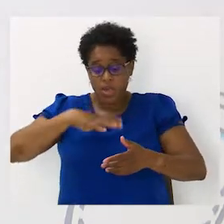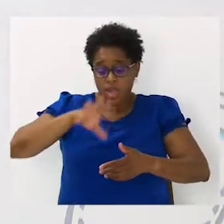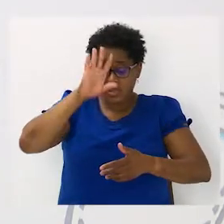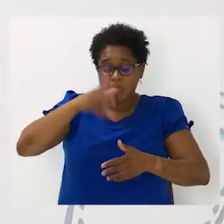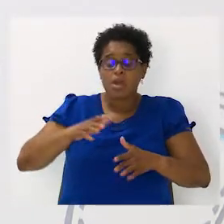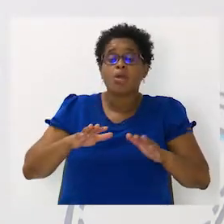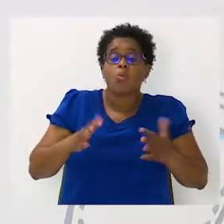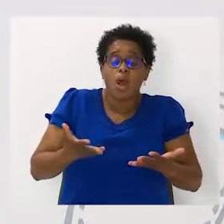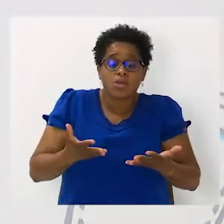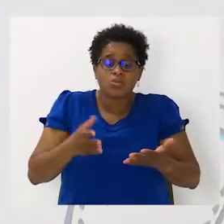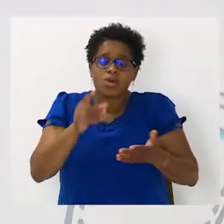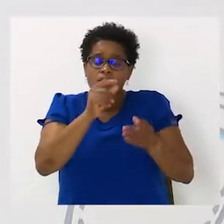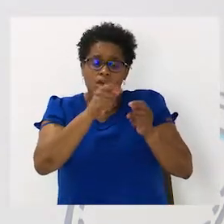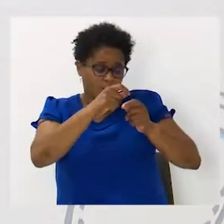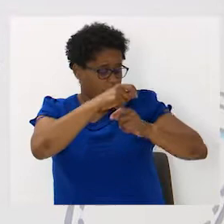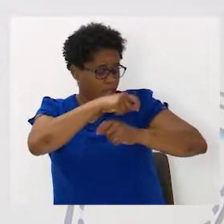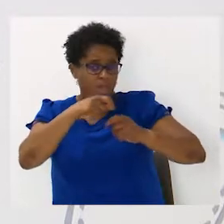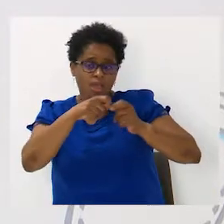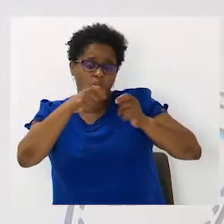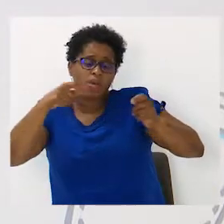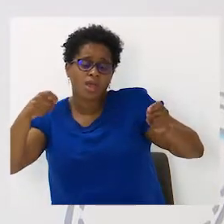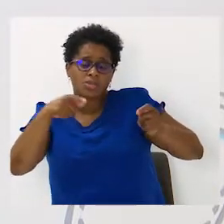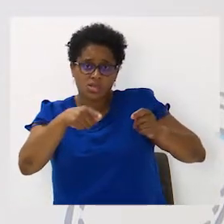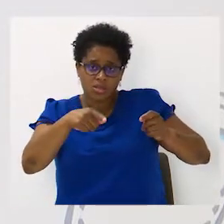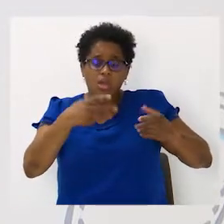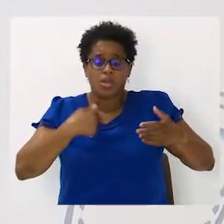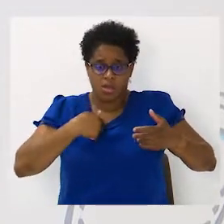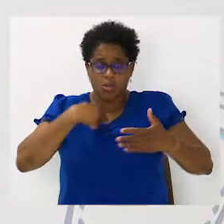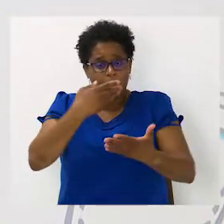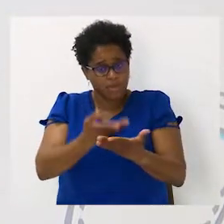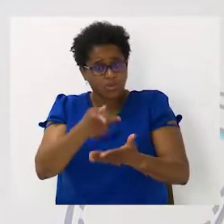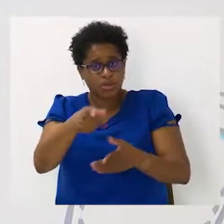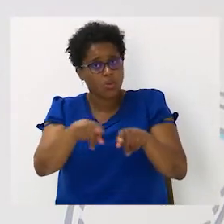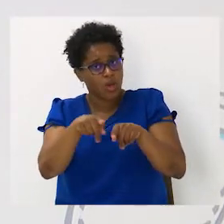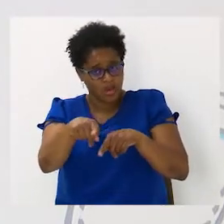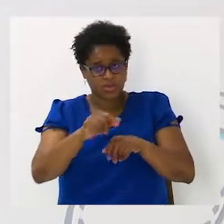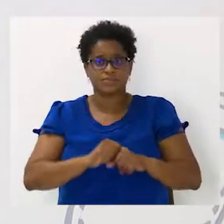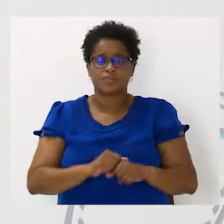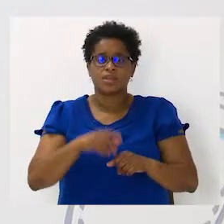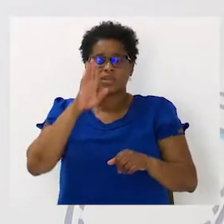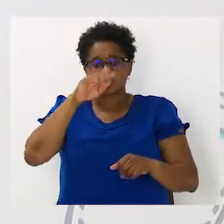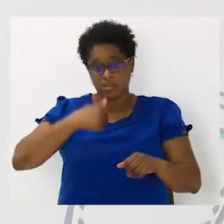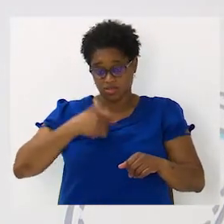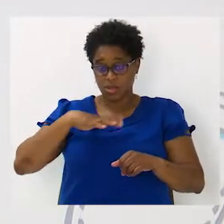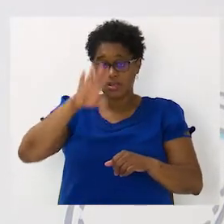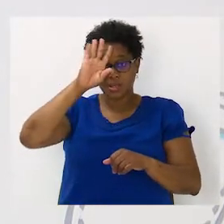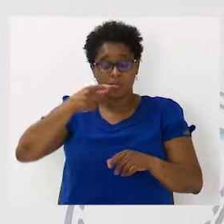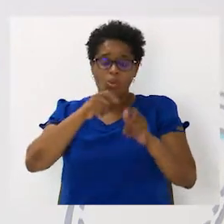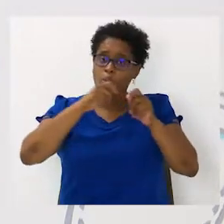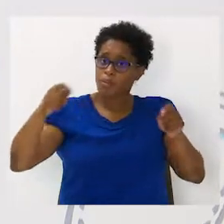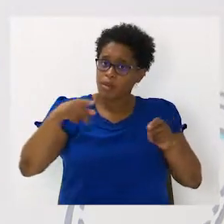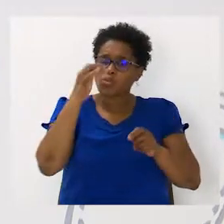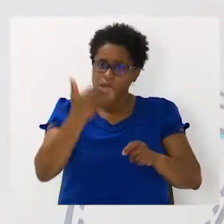mede o segmento X, eu aplico essa fórmula. Se eu quiser também saber o comprimento